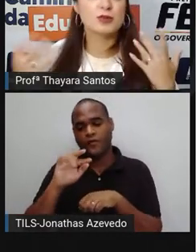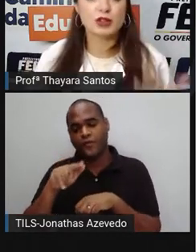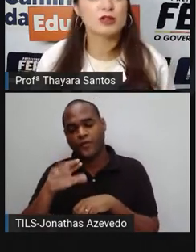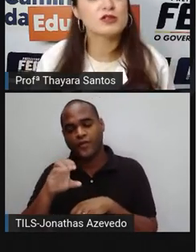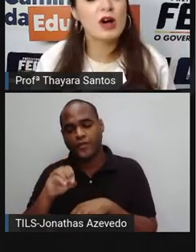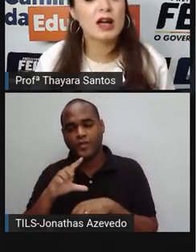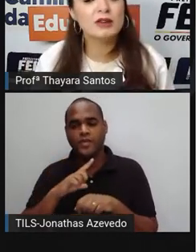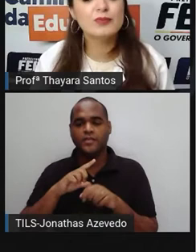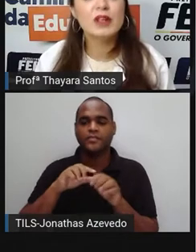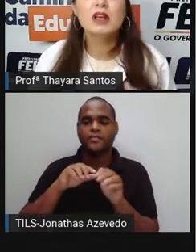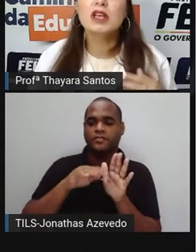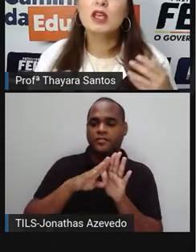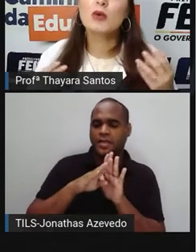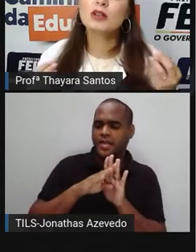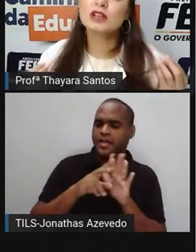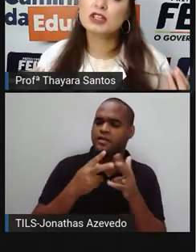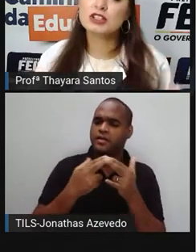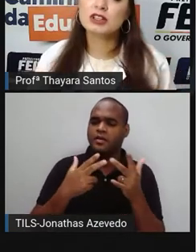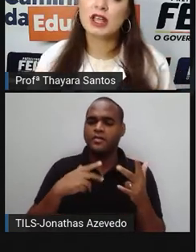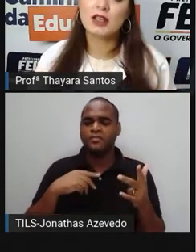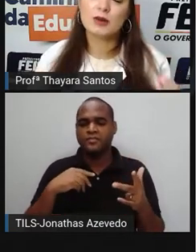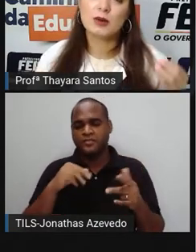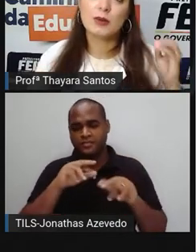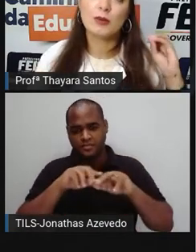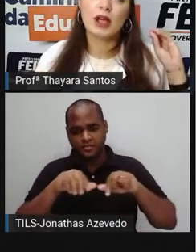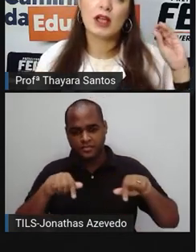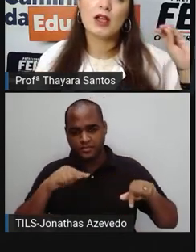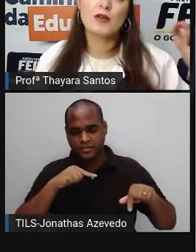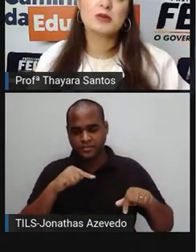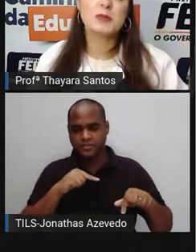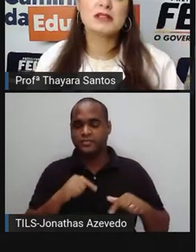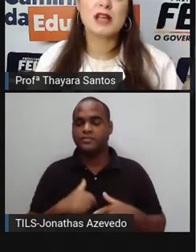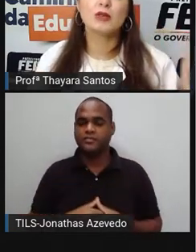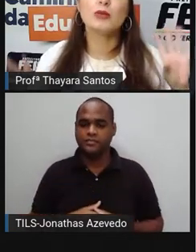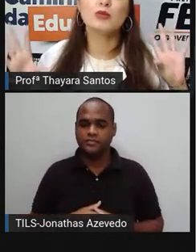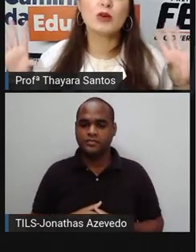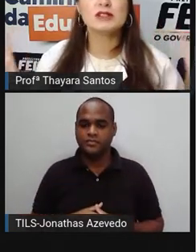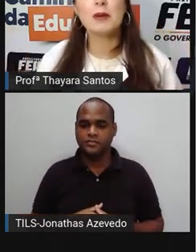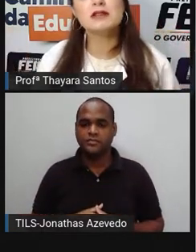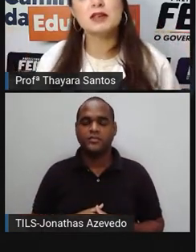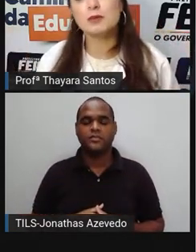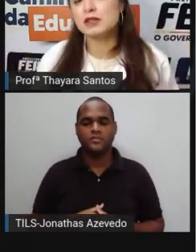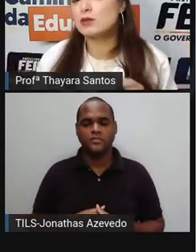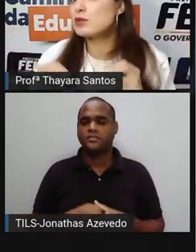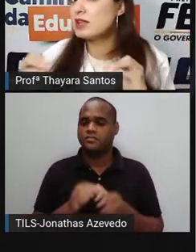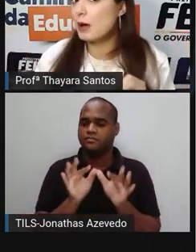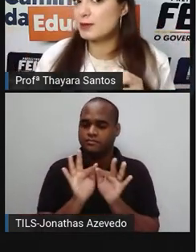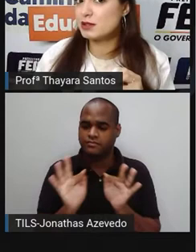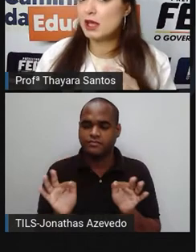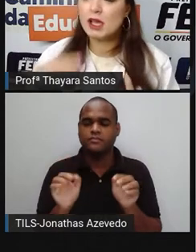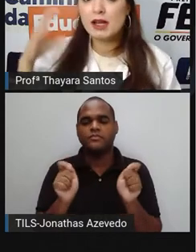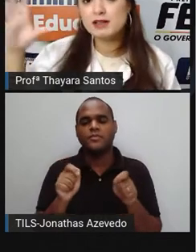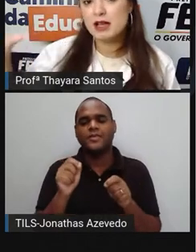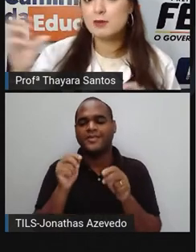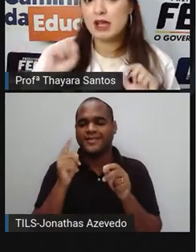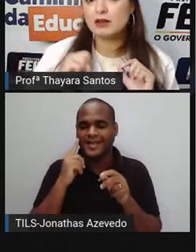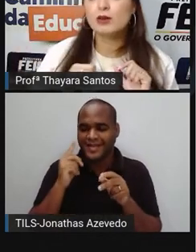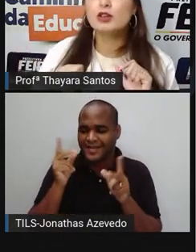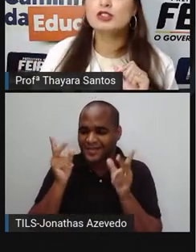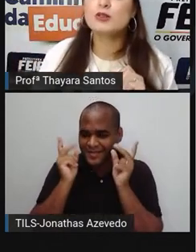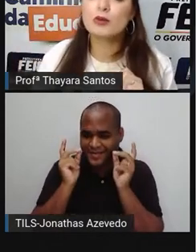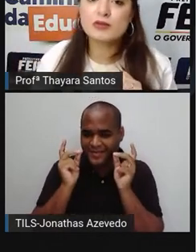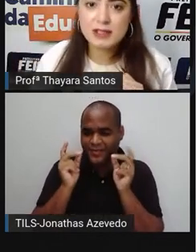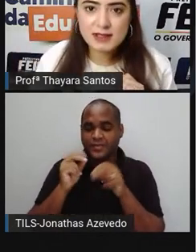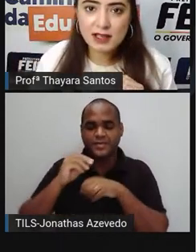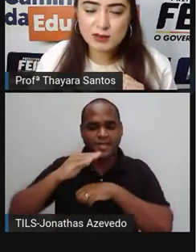bactéria pode ser um protozoário e quando a gente tem Vamos pensar numa coisa bem e os sapatos ele se